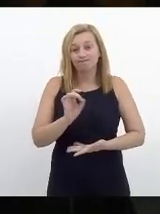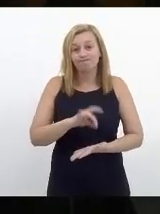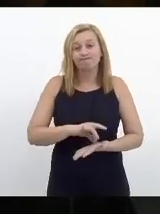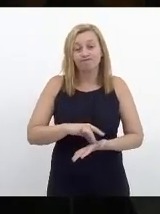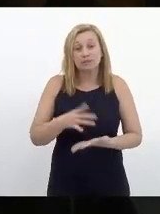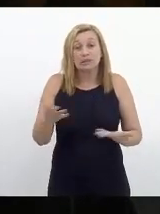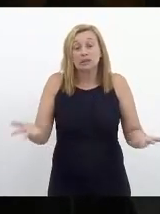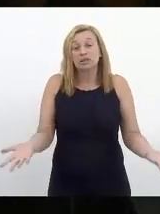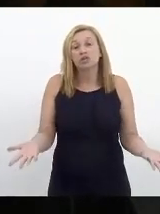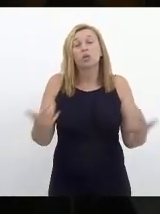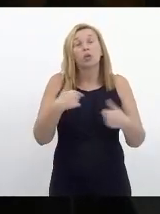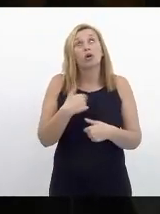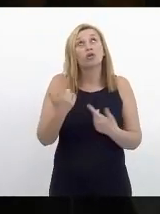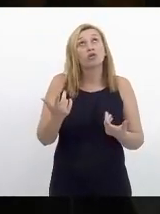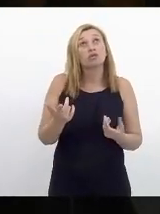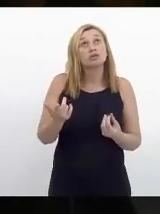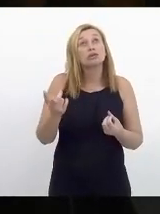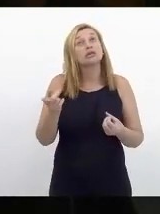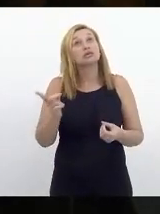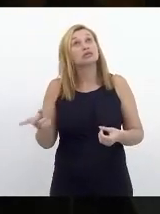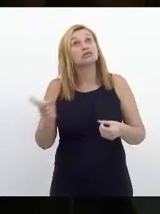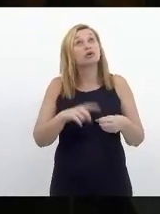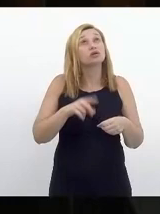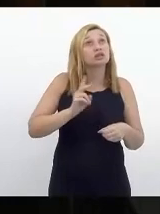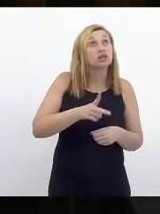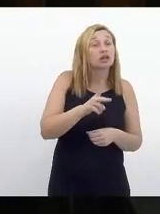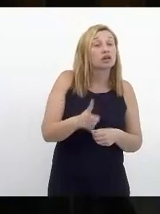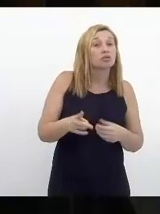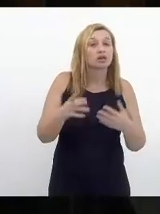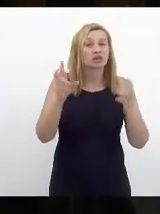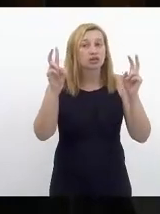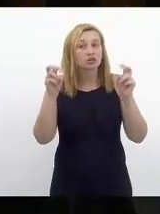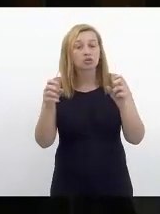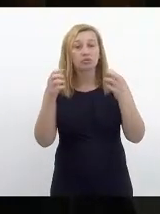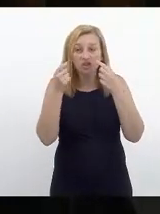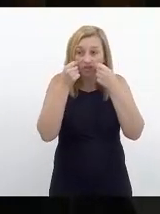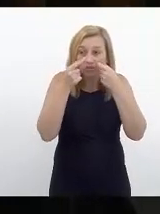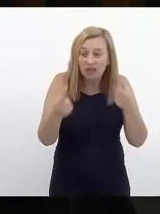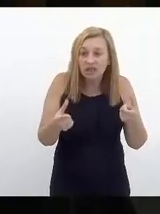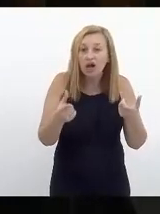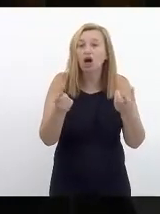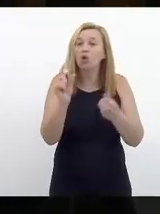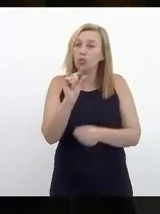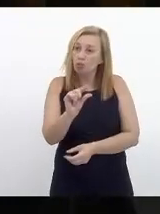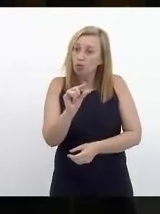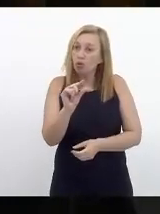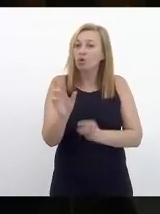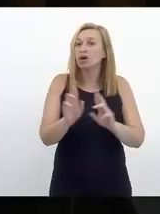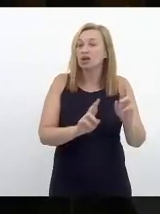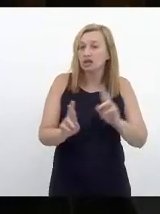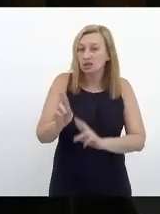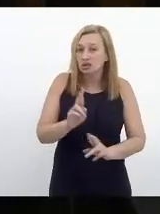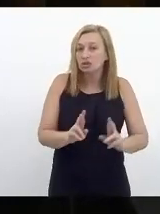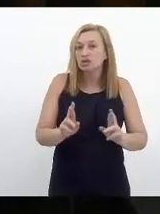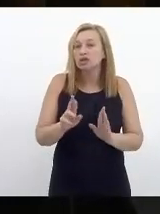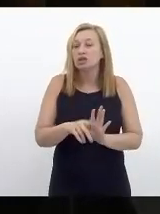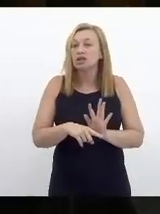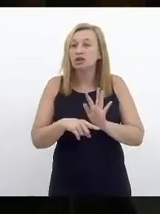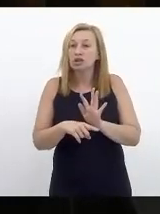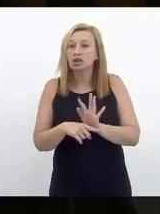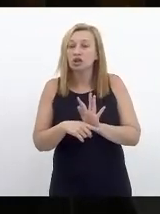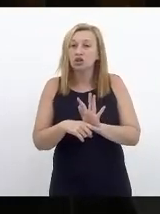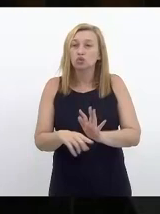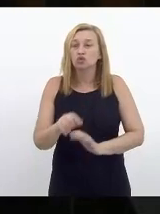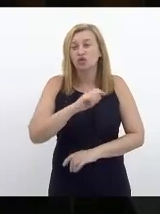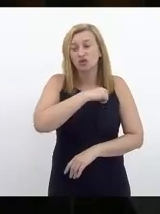Então, eu volto sempre com essa questão para a gente acordar um pouco em relação a benefício fiscal, porque a gente